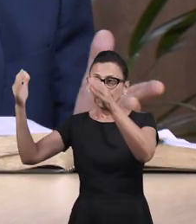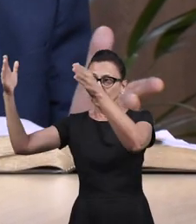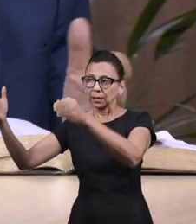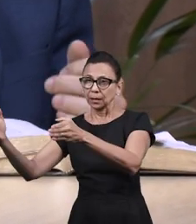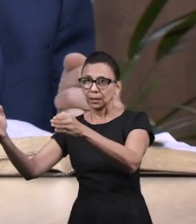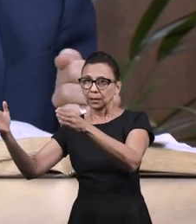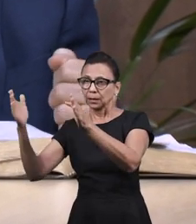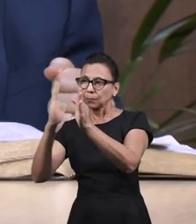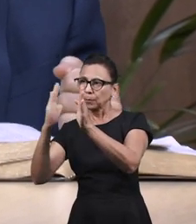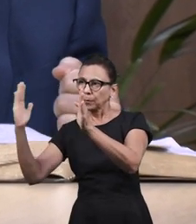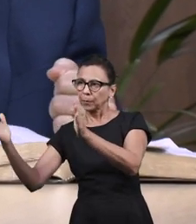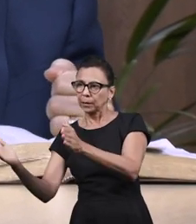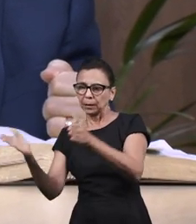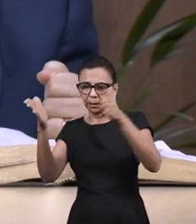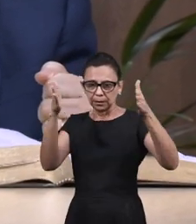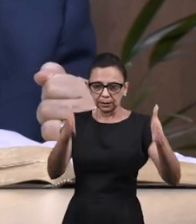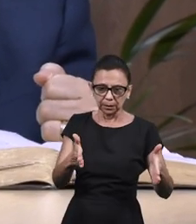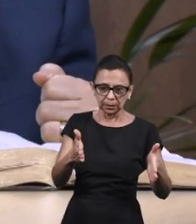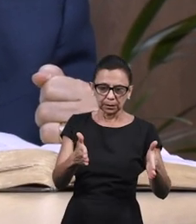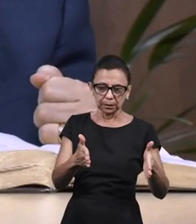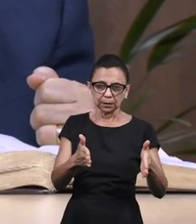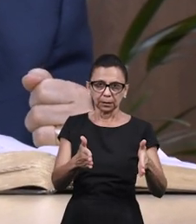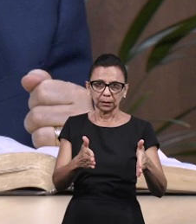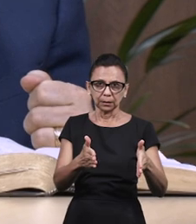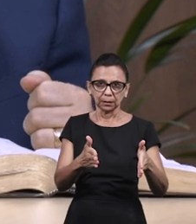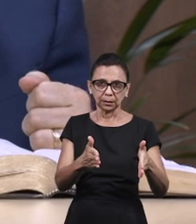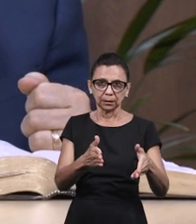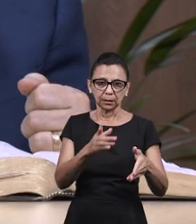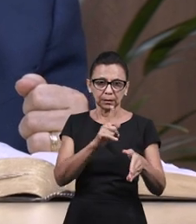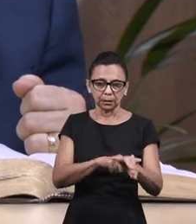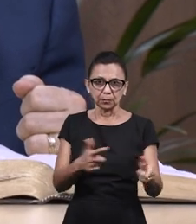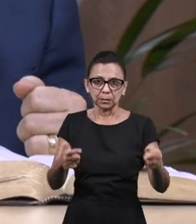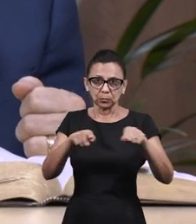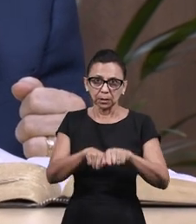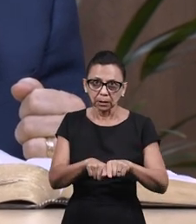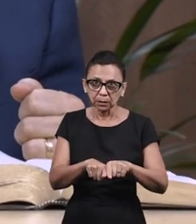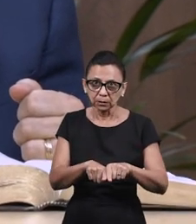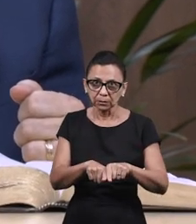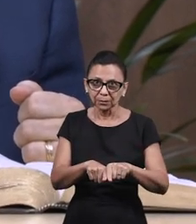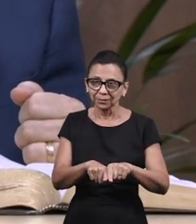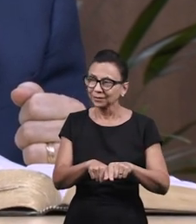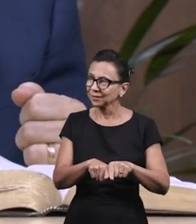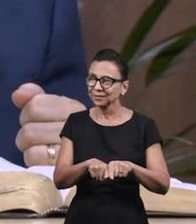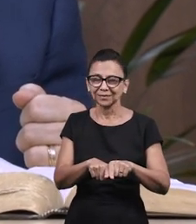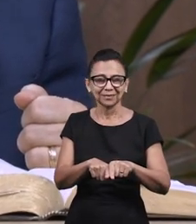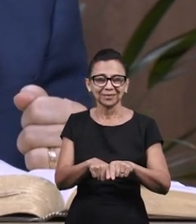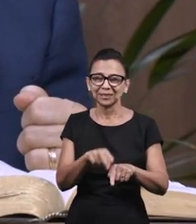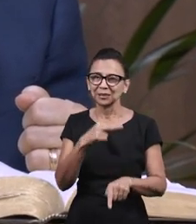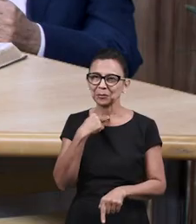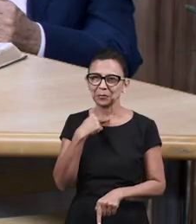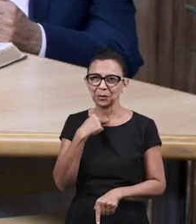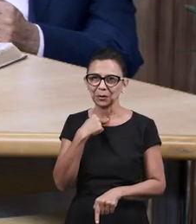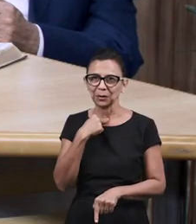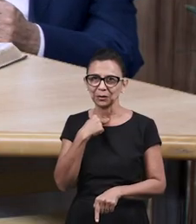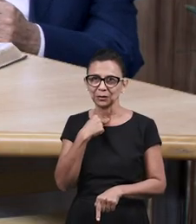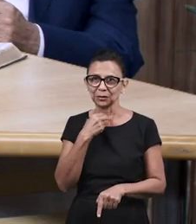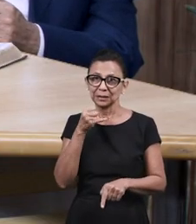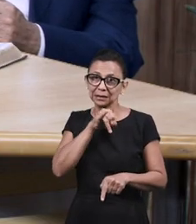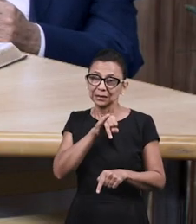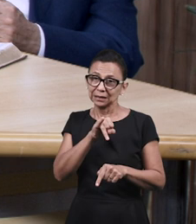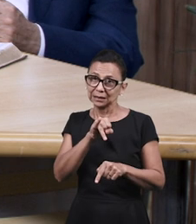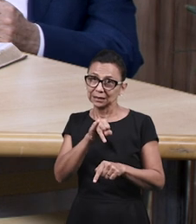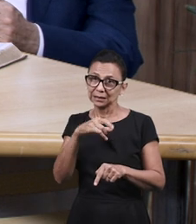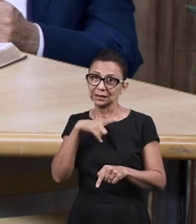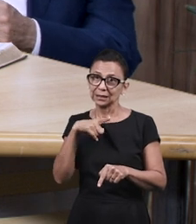não tenho como colocar. No mesmo tempo, não. A não ser que entre a medida tempo. Isso. Se